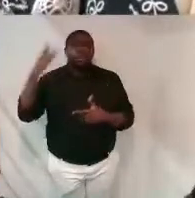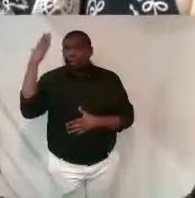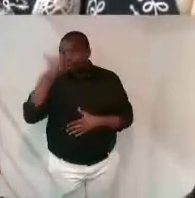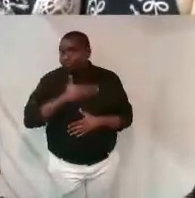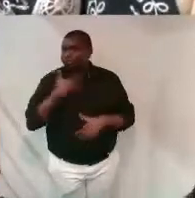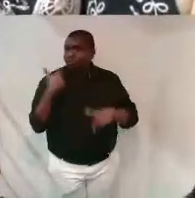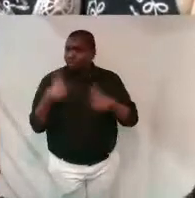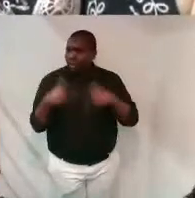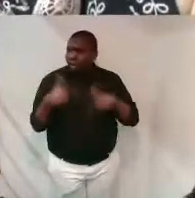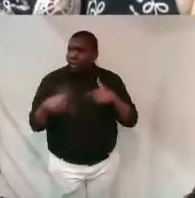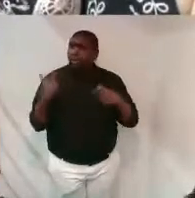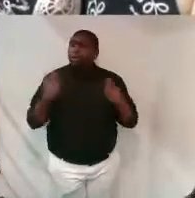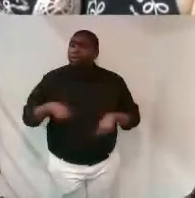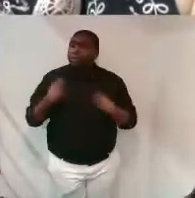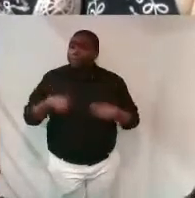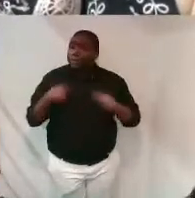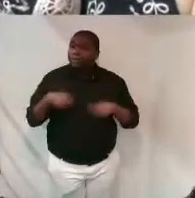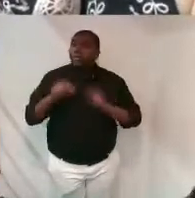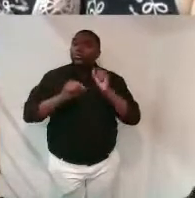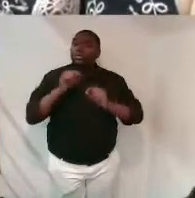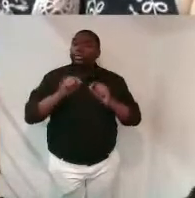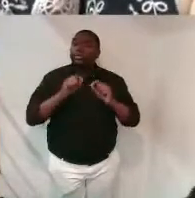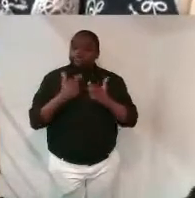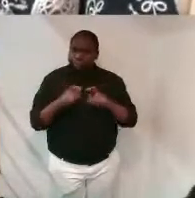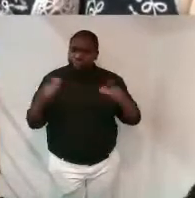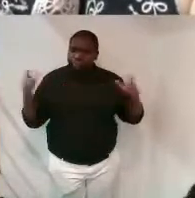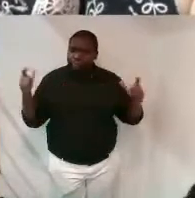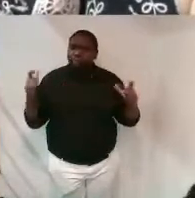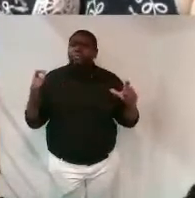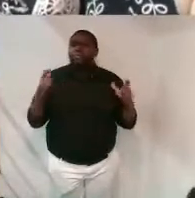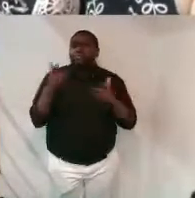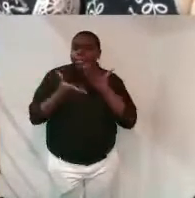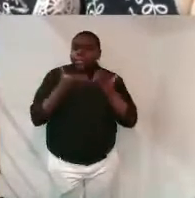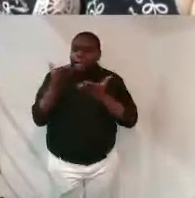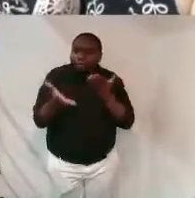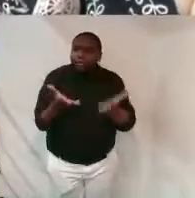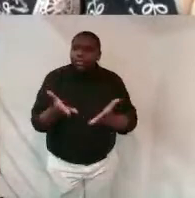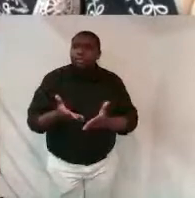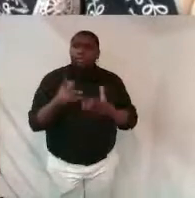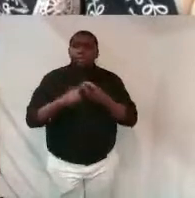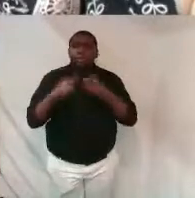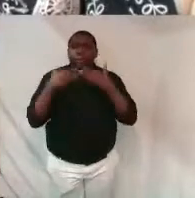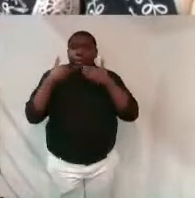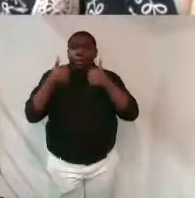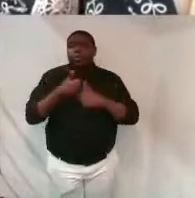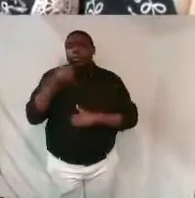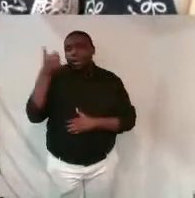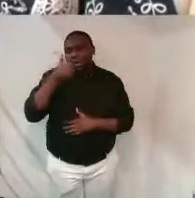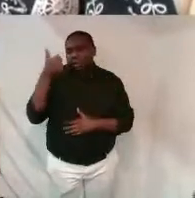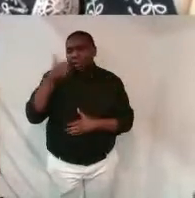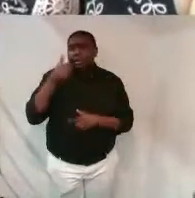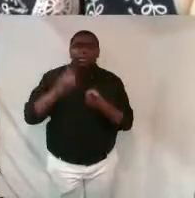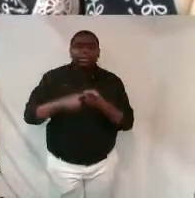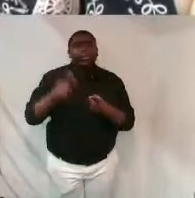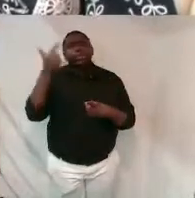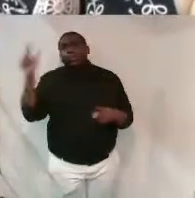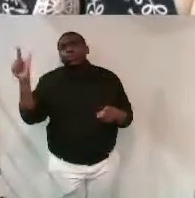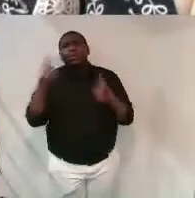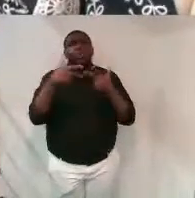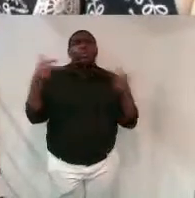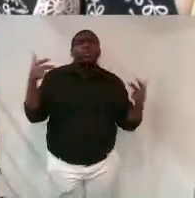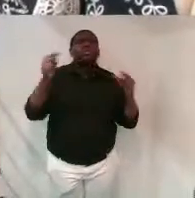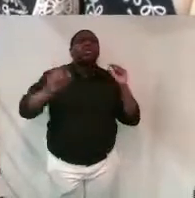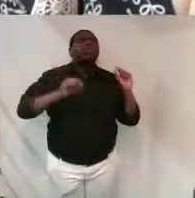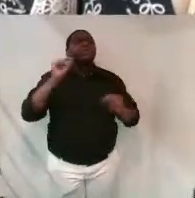eficiência, da necessidade de expansão dos seus serviços, de melhoria da qualidade, em um outro cenário que, na